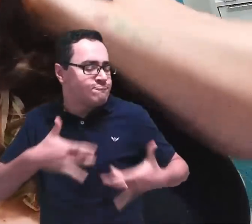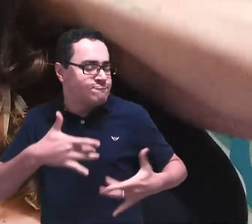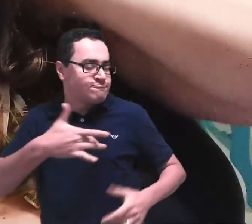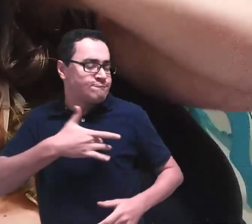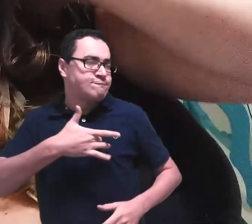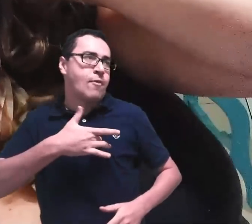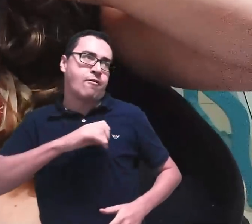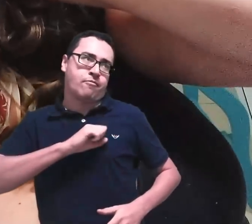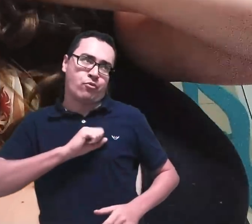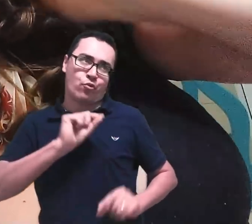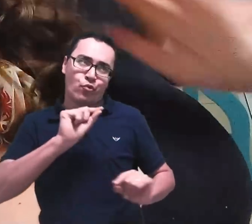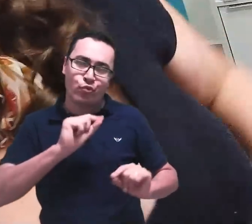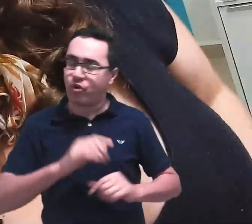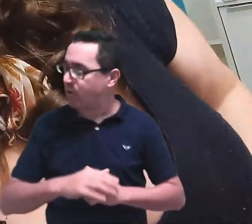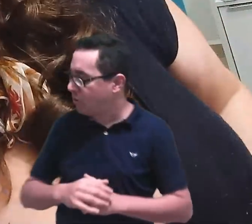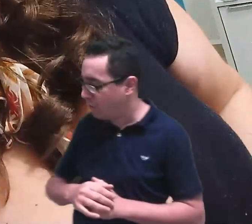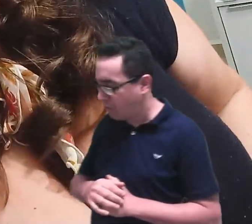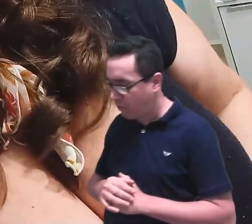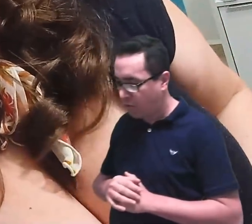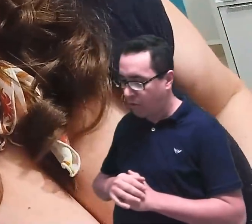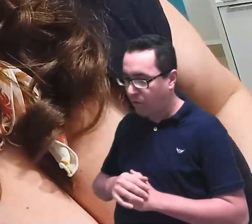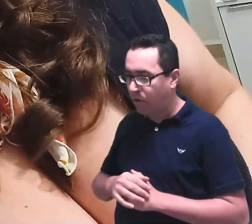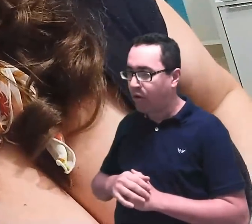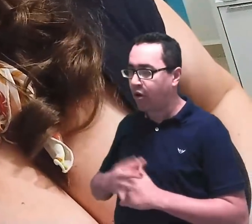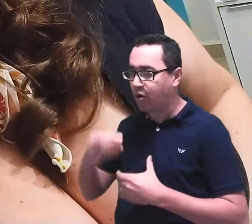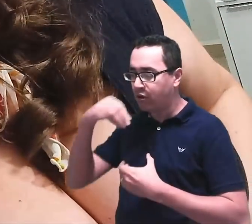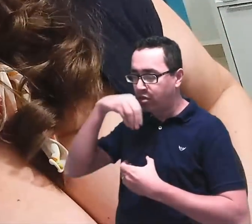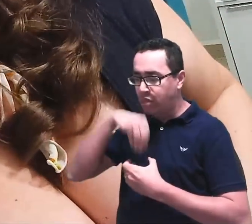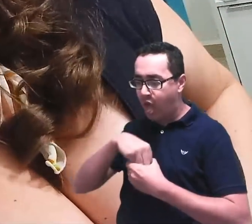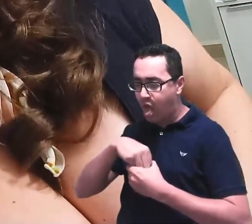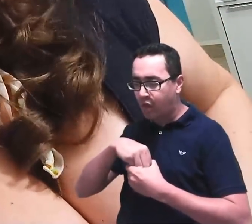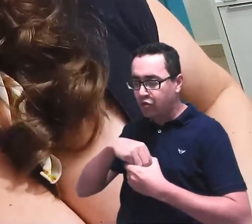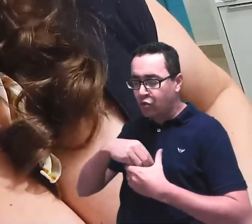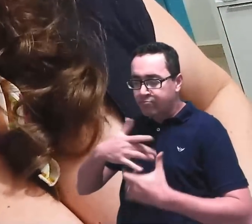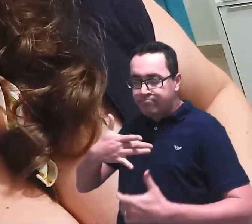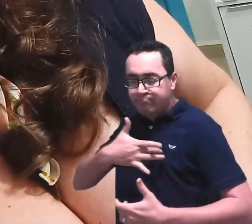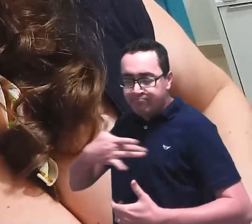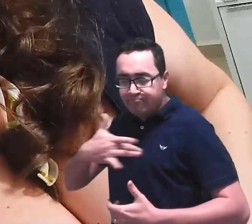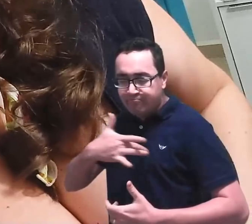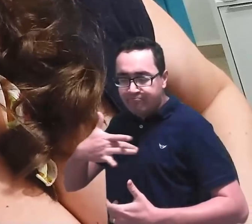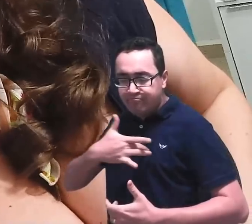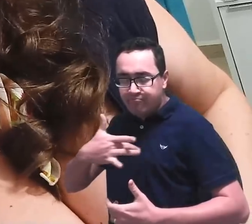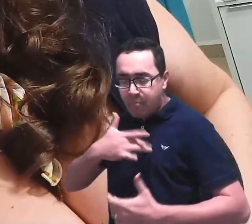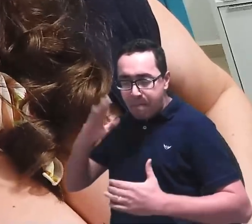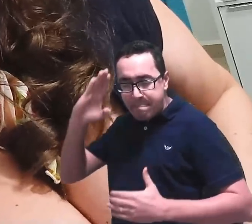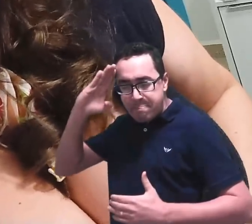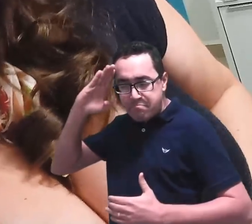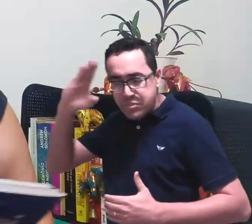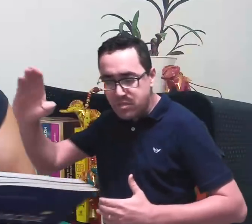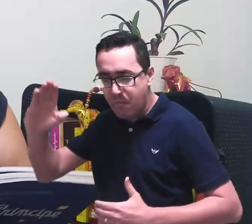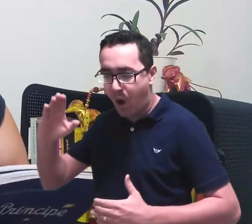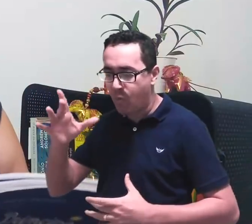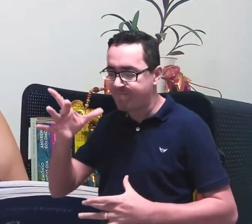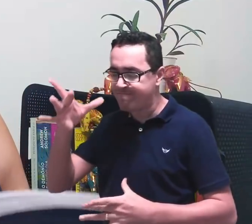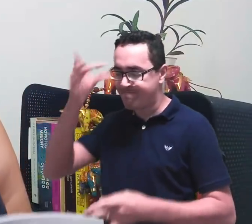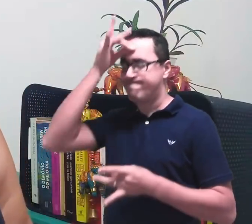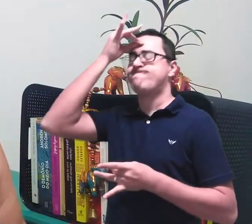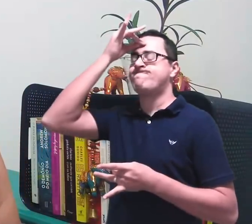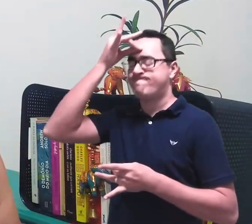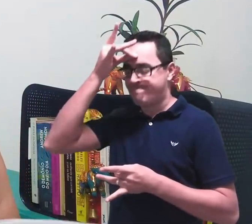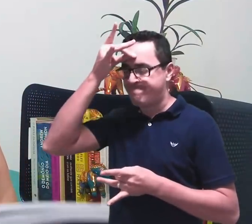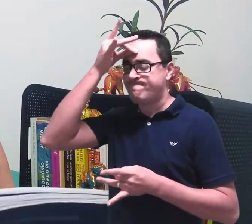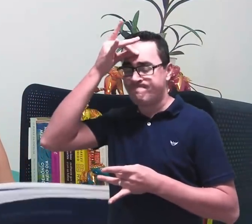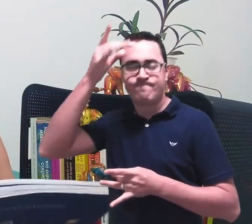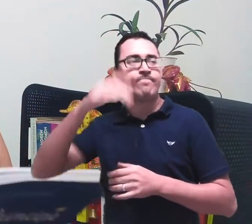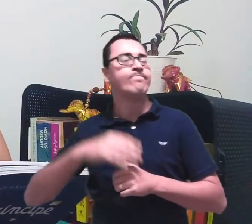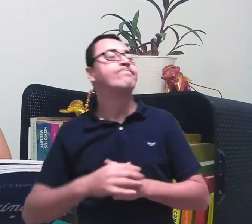O essencial é invisível aos olhos. Repetiu ele para não se esquecer. Foi o tempo